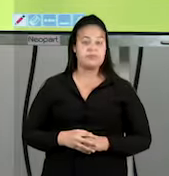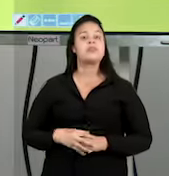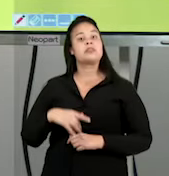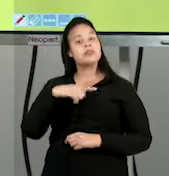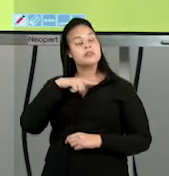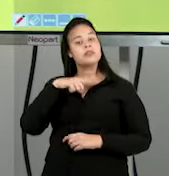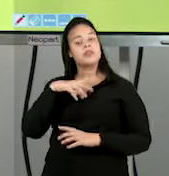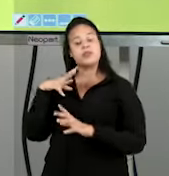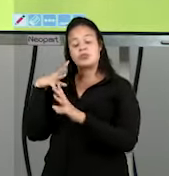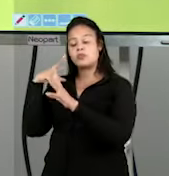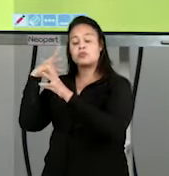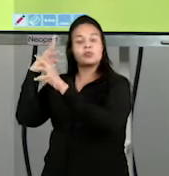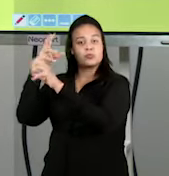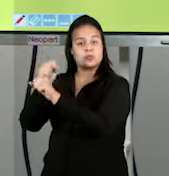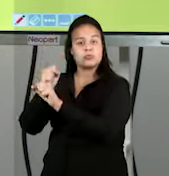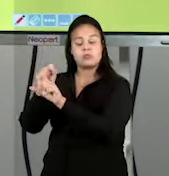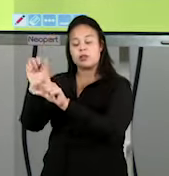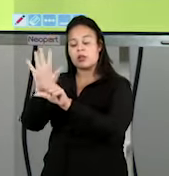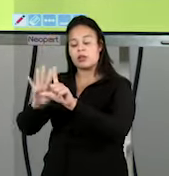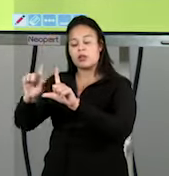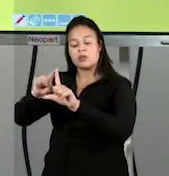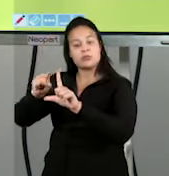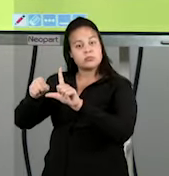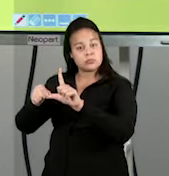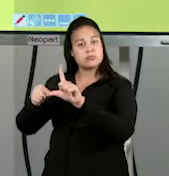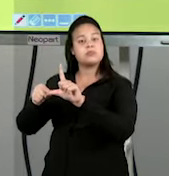soma dos ângulos internos